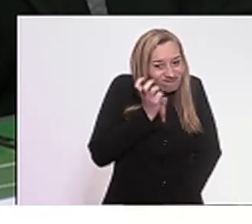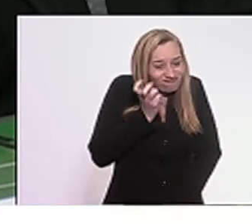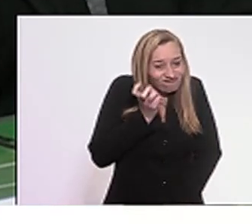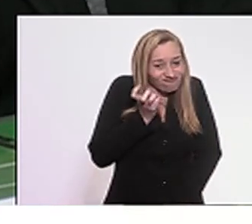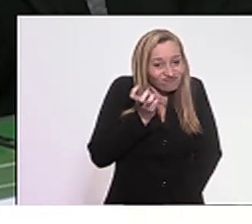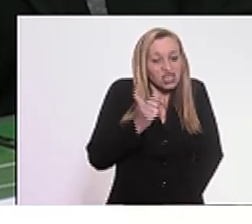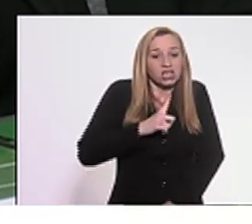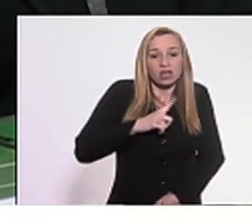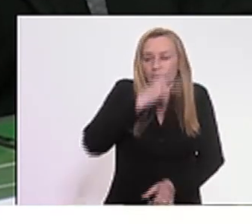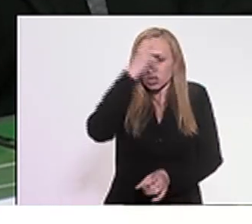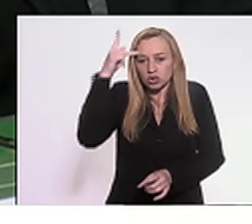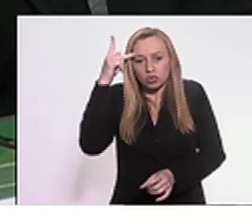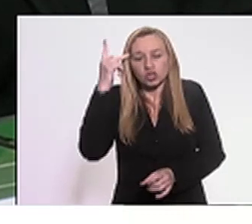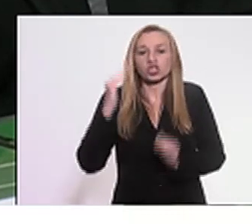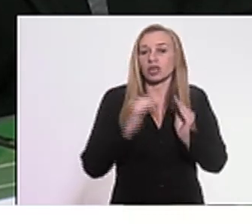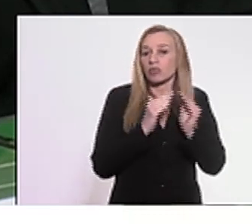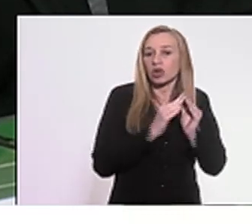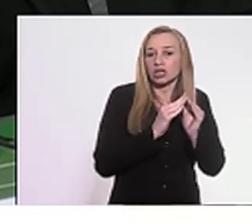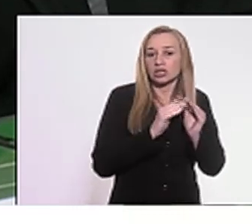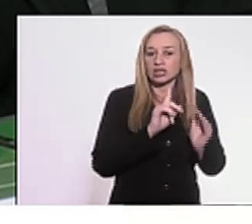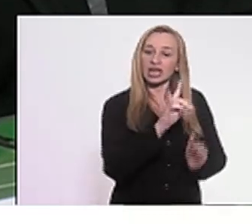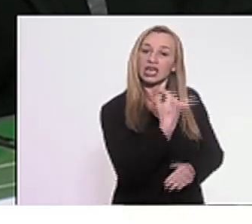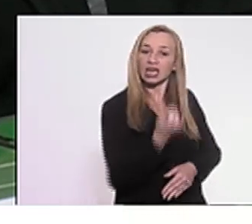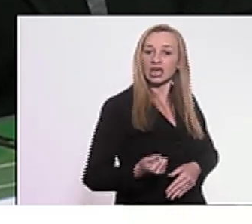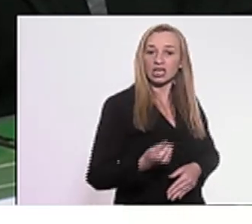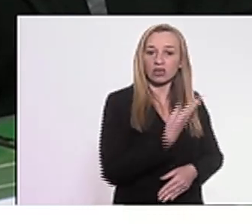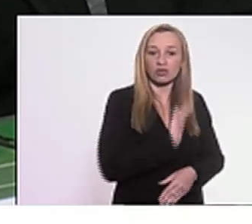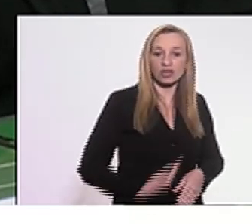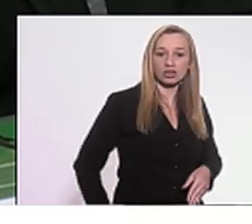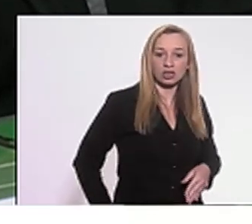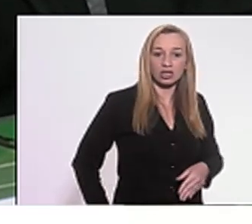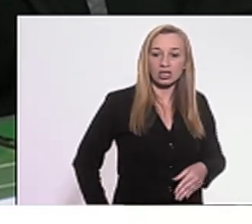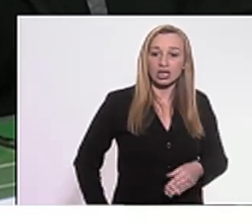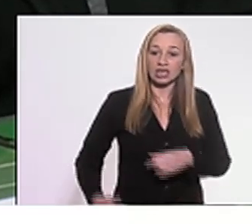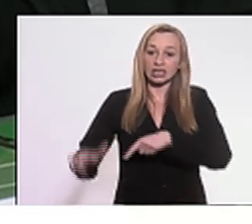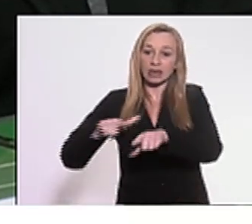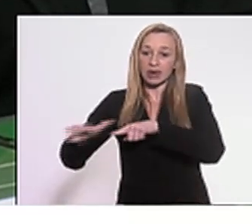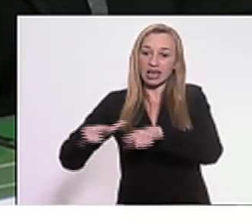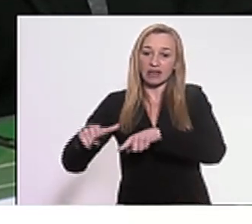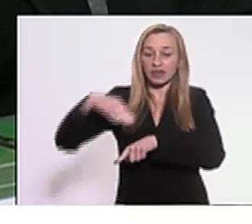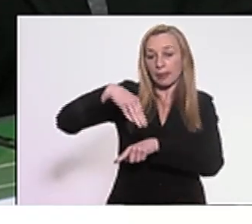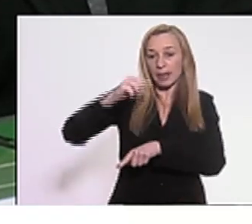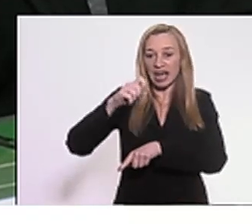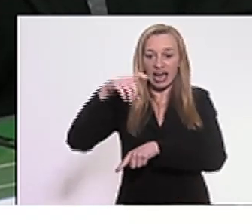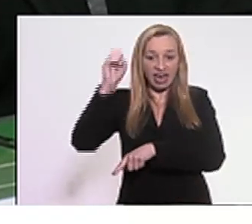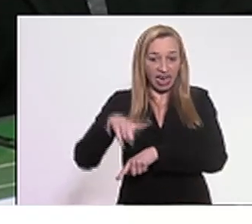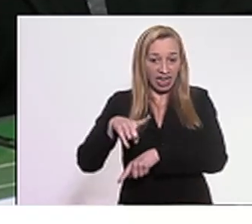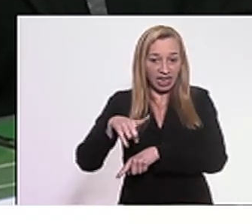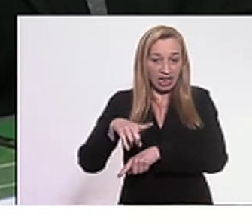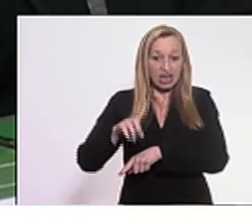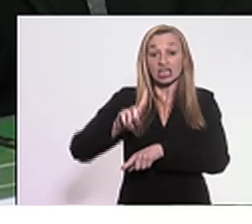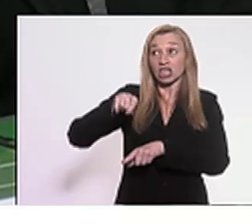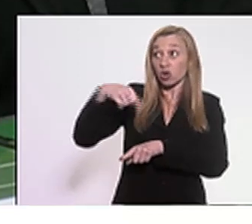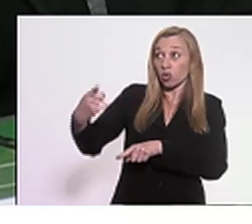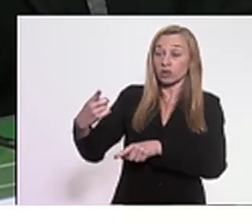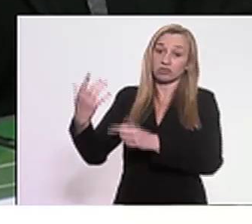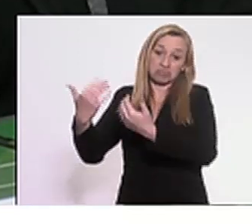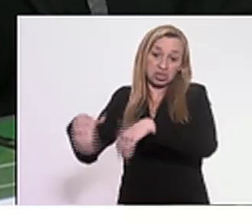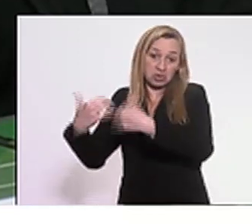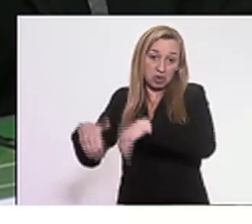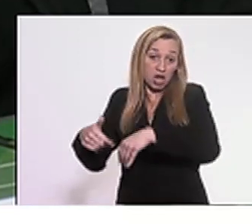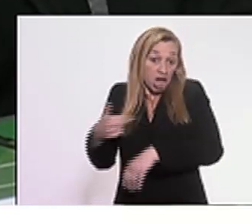Tem gente que está morando agora na Ilha do Governador, que o batalhão de origem era em Macaé. Tem outros que são em Petrópolis, né?